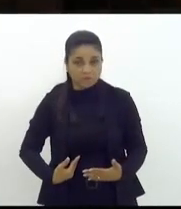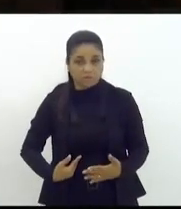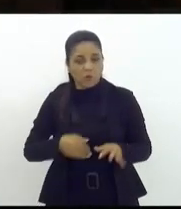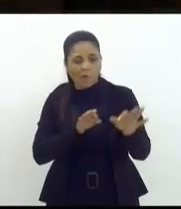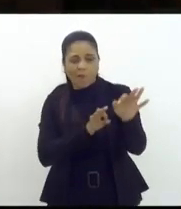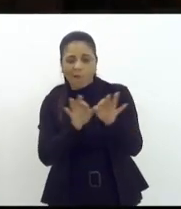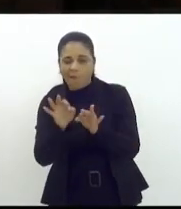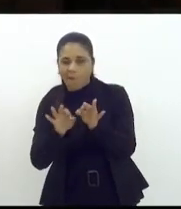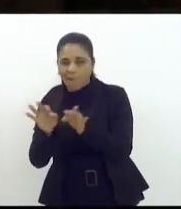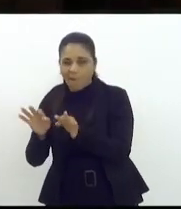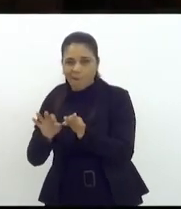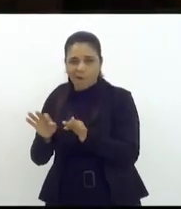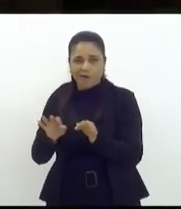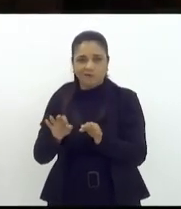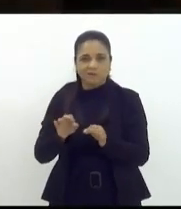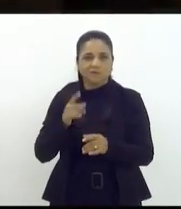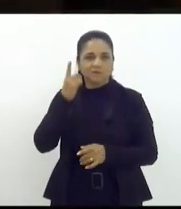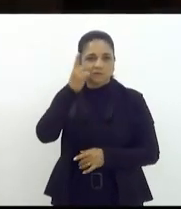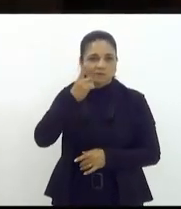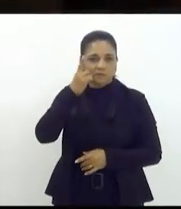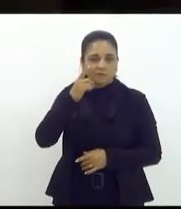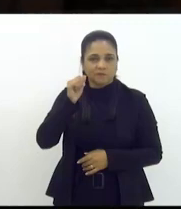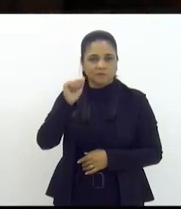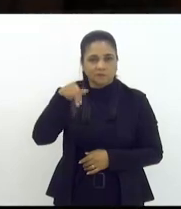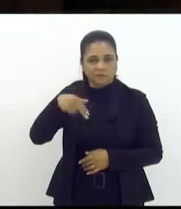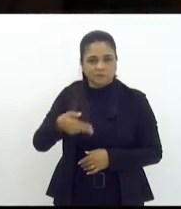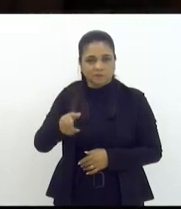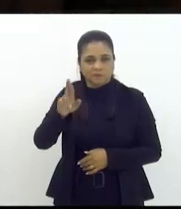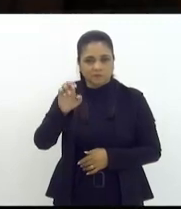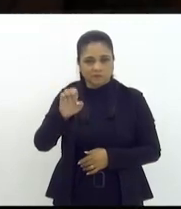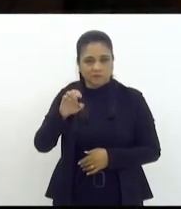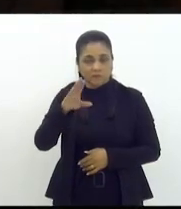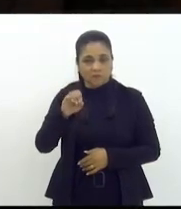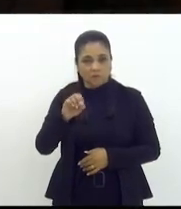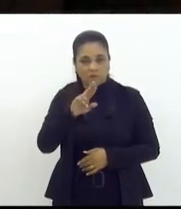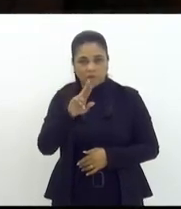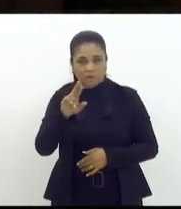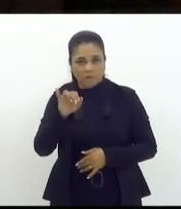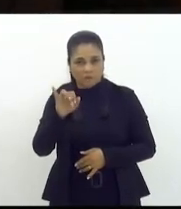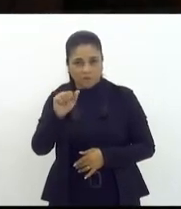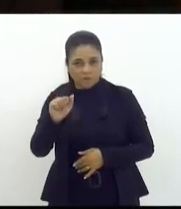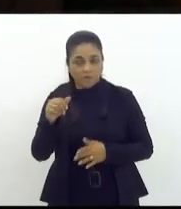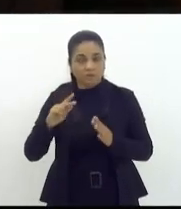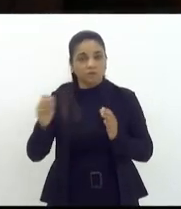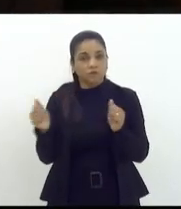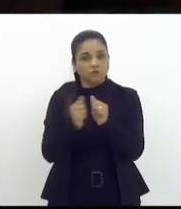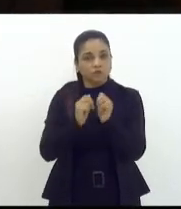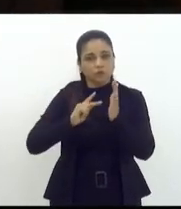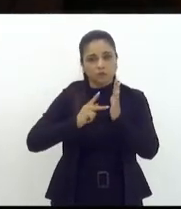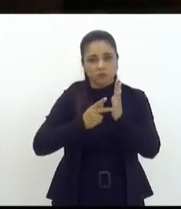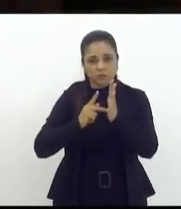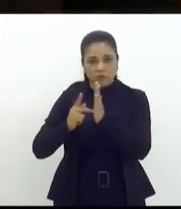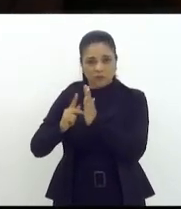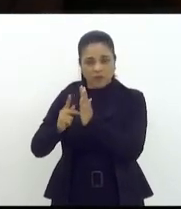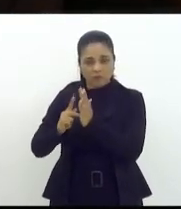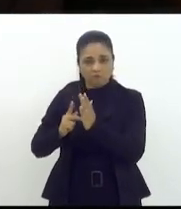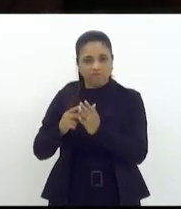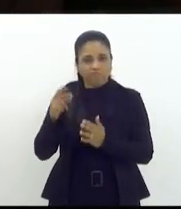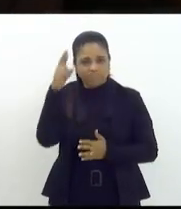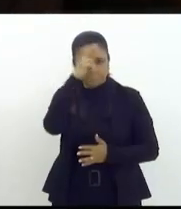organizada pelo Deputado André Correia junto com o sindicato dos auditores fiscais